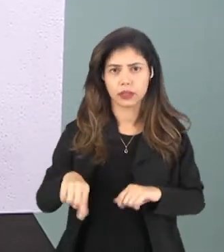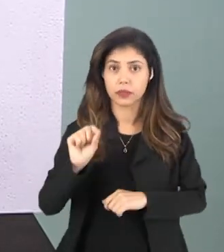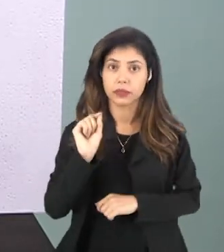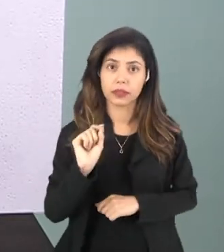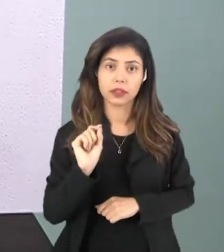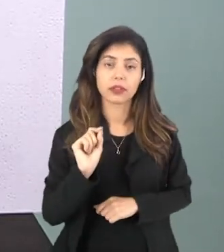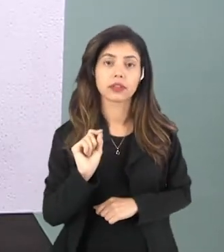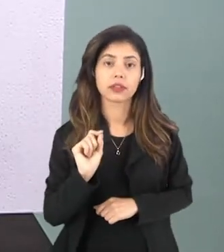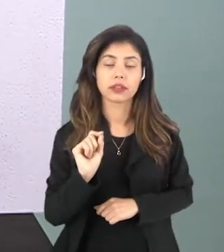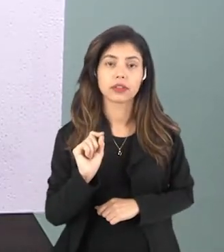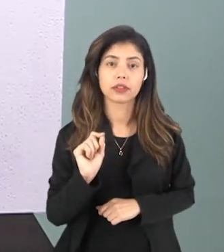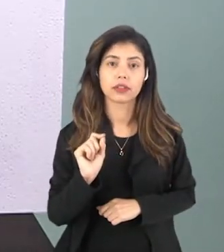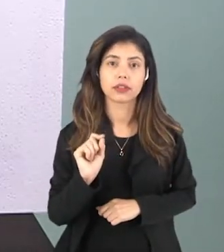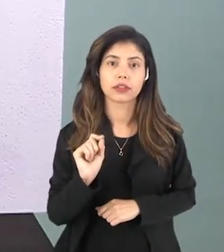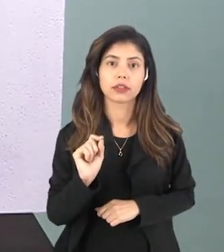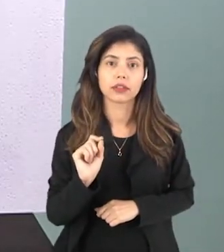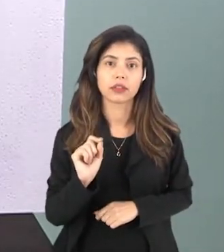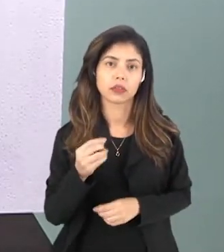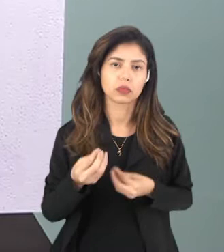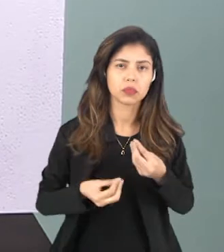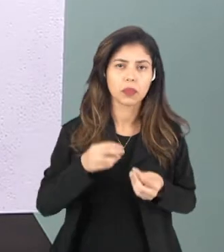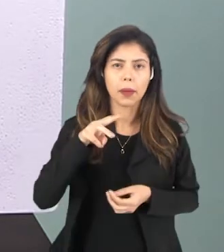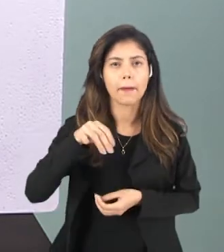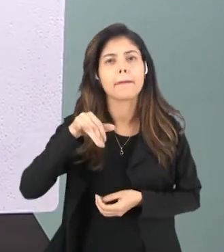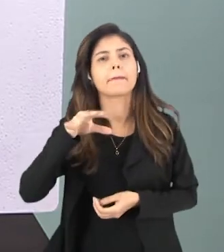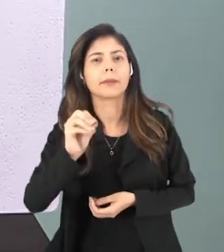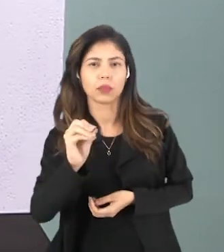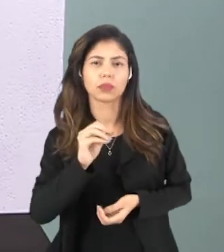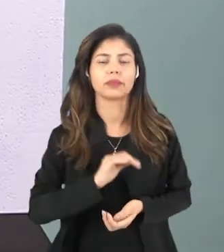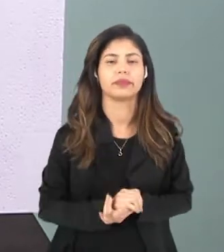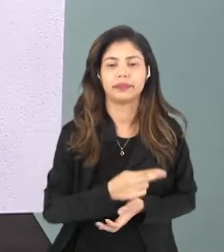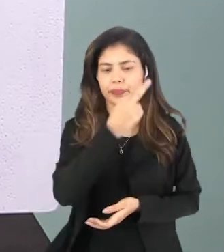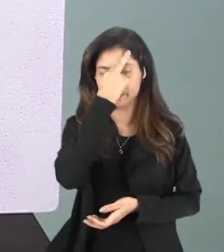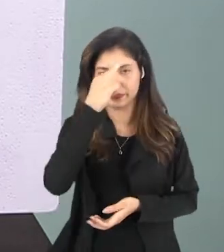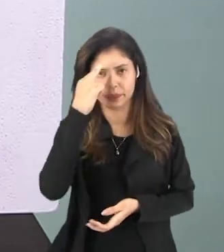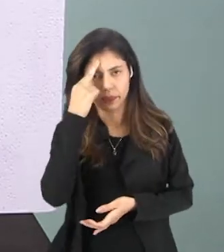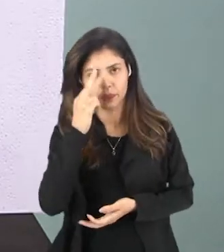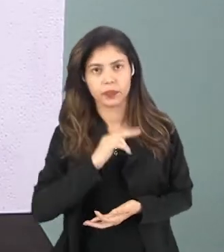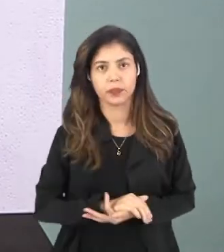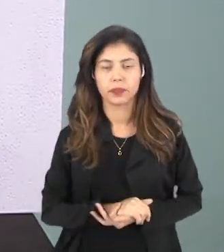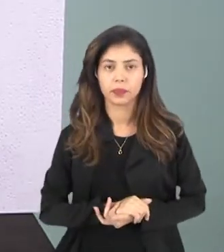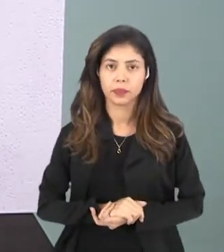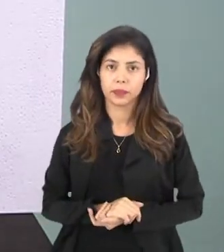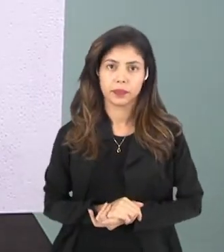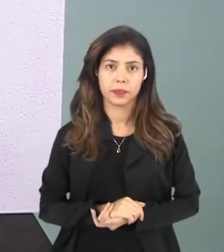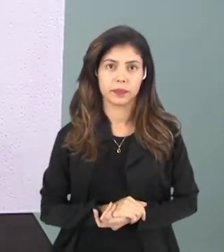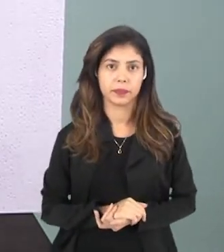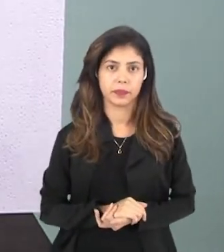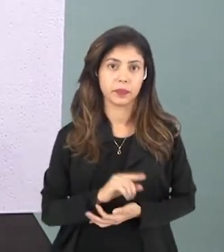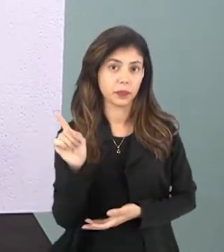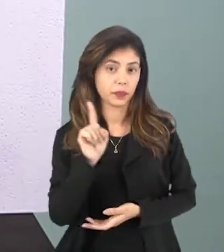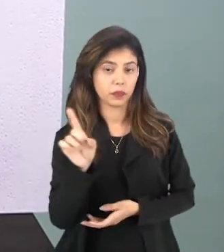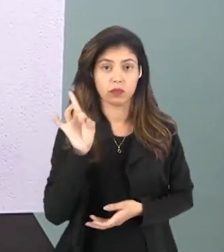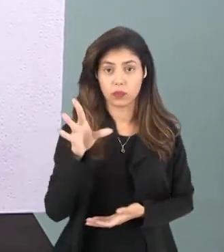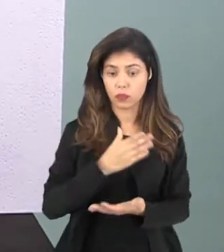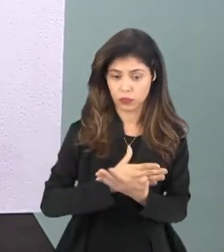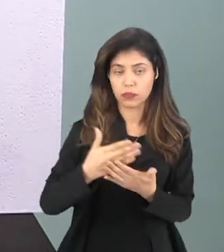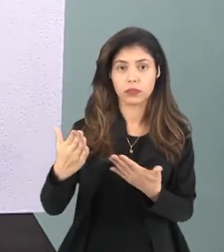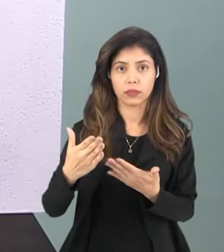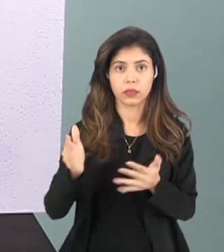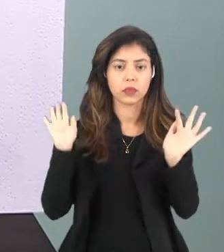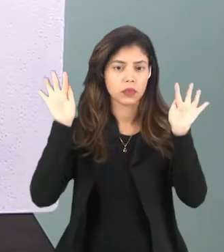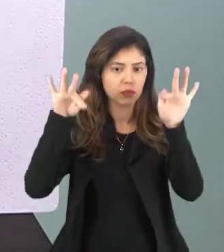precisamos de um meio do meio da história não só o